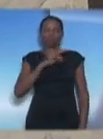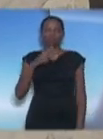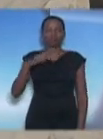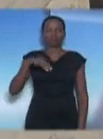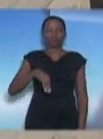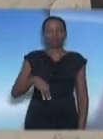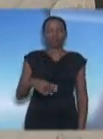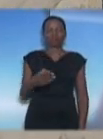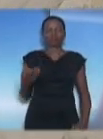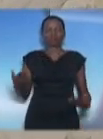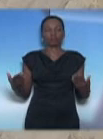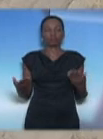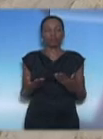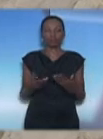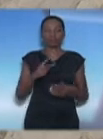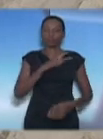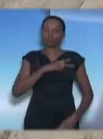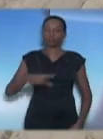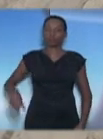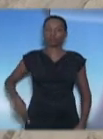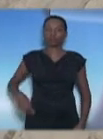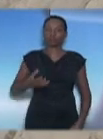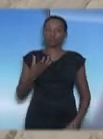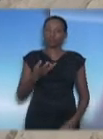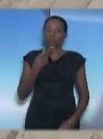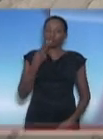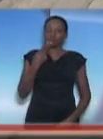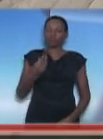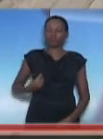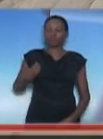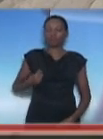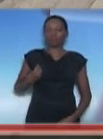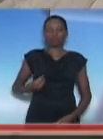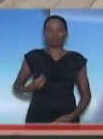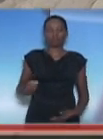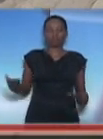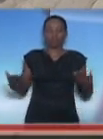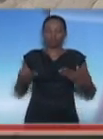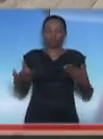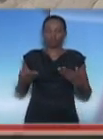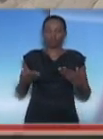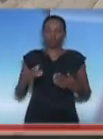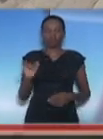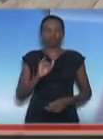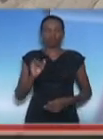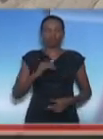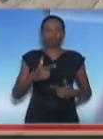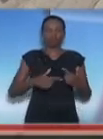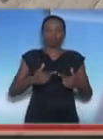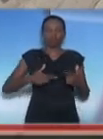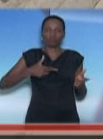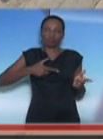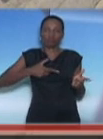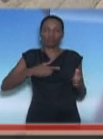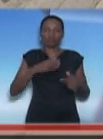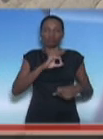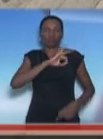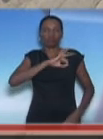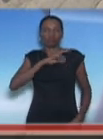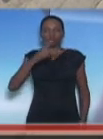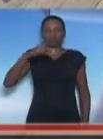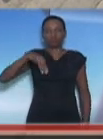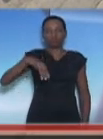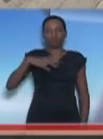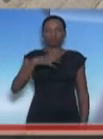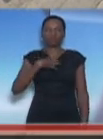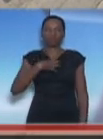ressaltar hoje, senhora presidente, a presença de um nosso irmão de armas da Polícia Militar da Bahia. Queria aqui